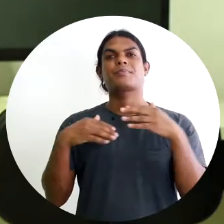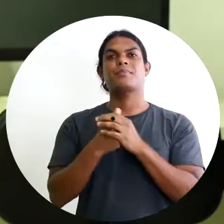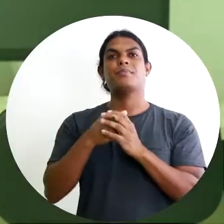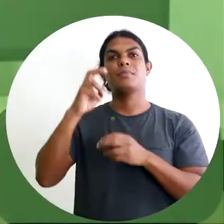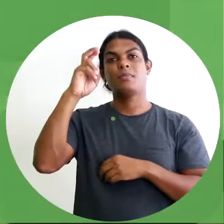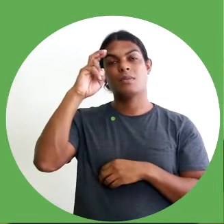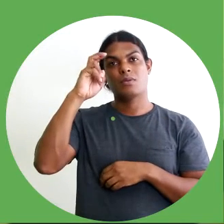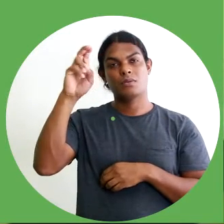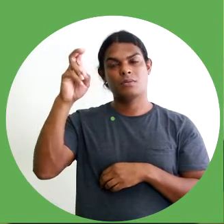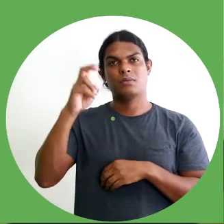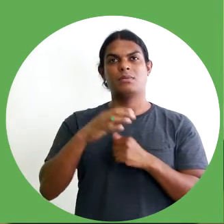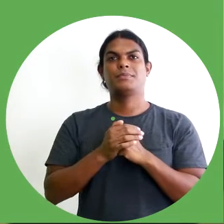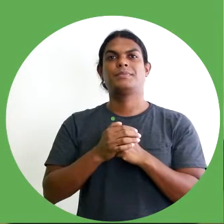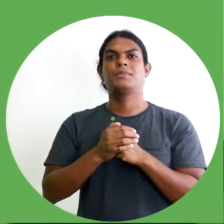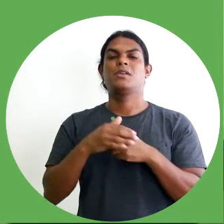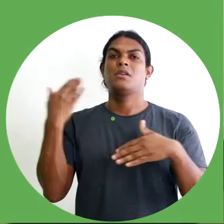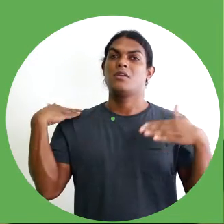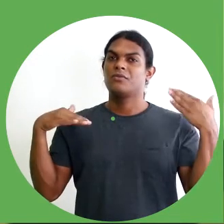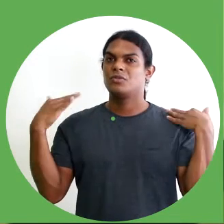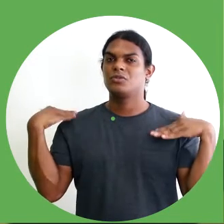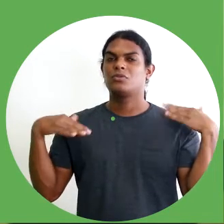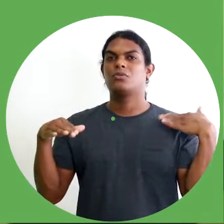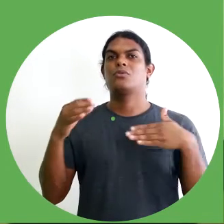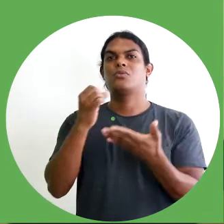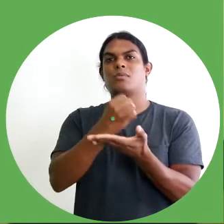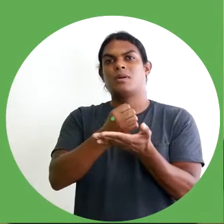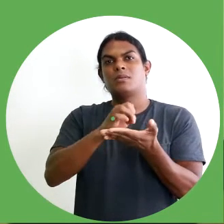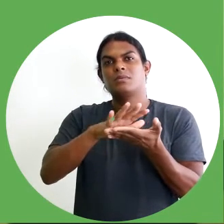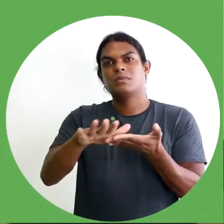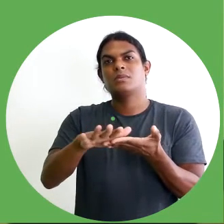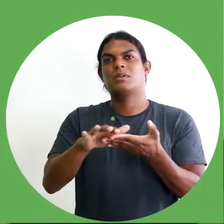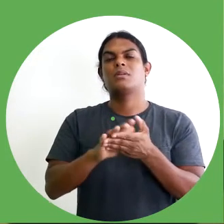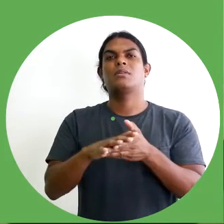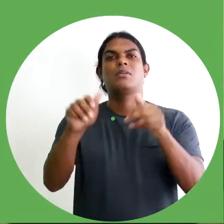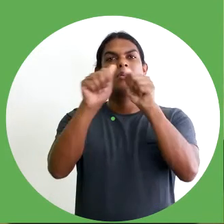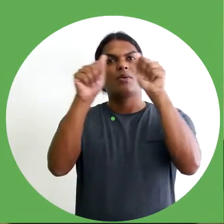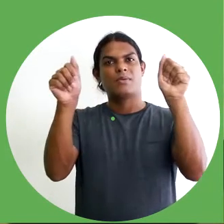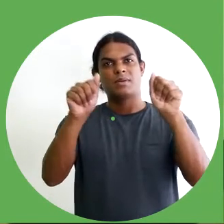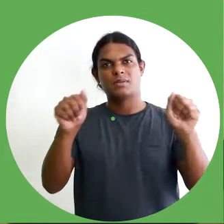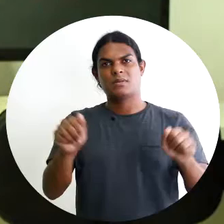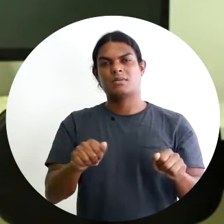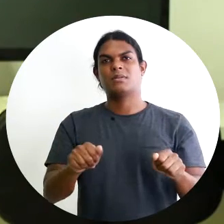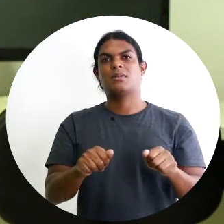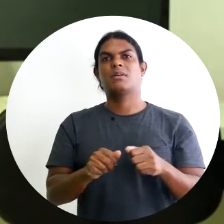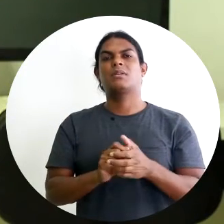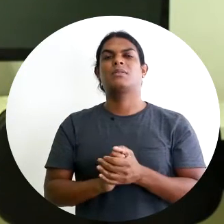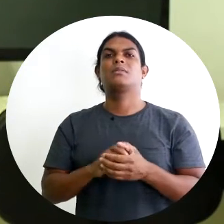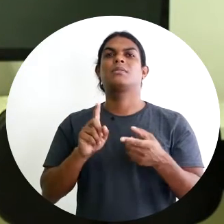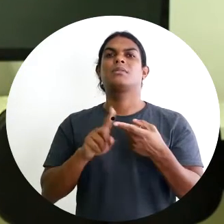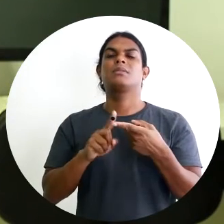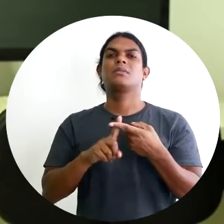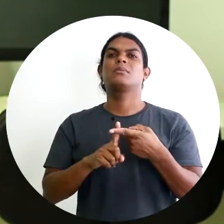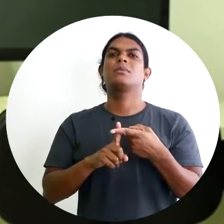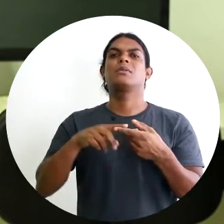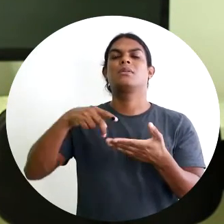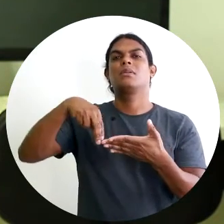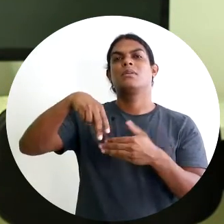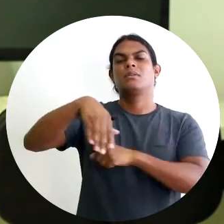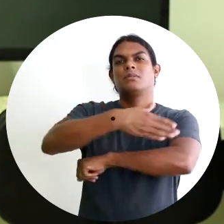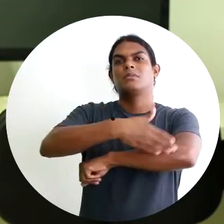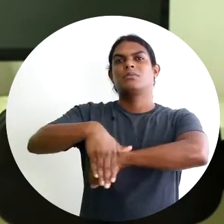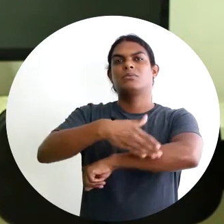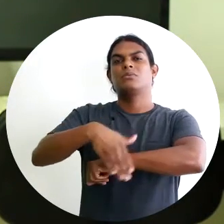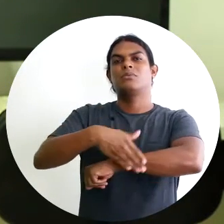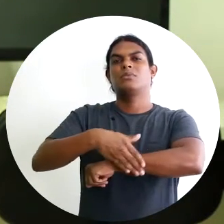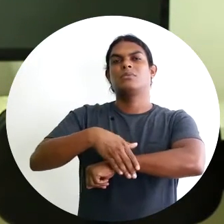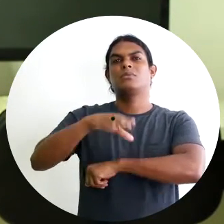visitou o Marco Zero, a parte de artesanato e fez uma rota pelas ruas ali do Recife, a Rua do Bom Jesus,